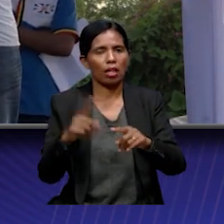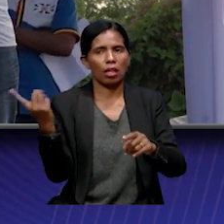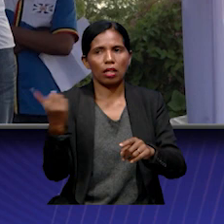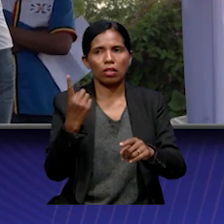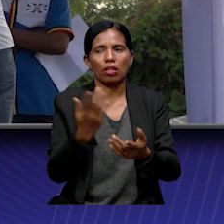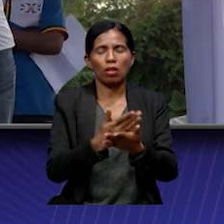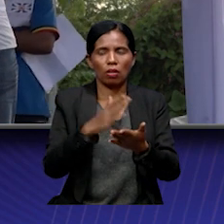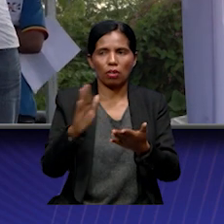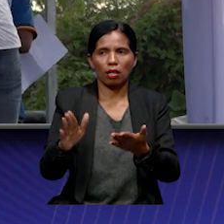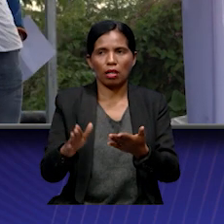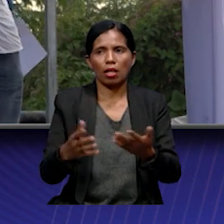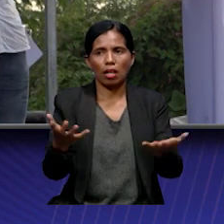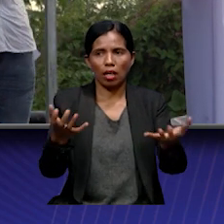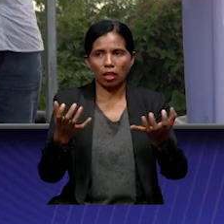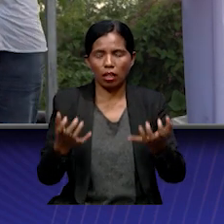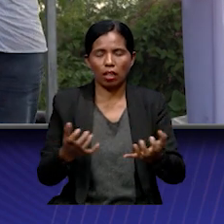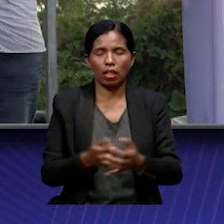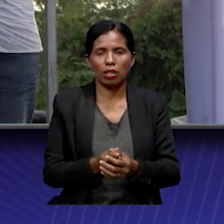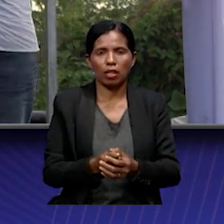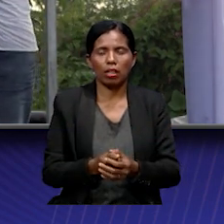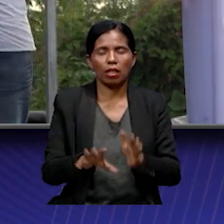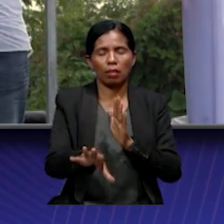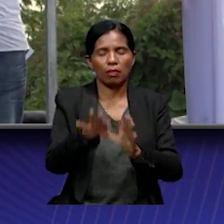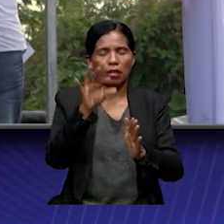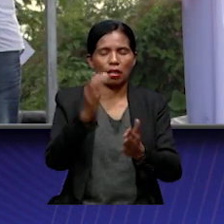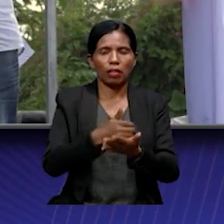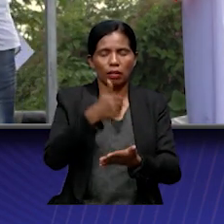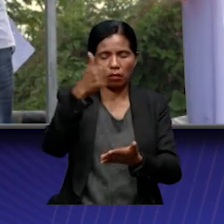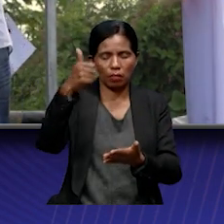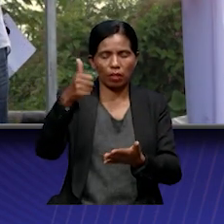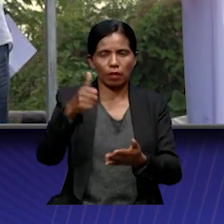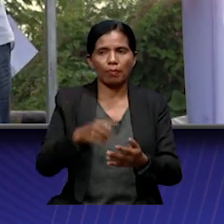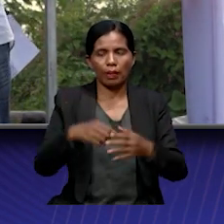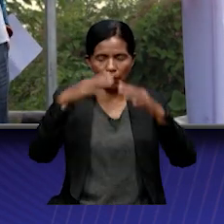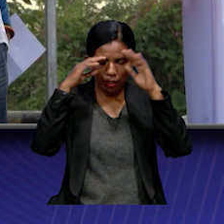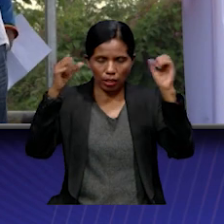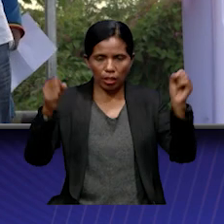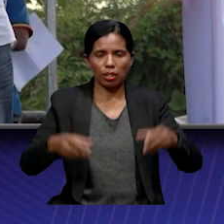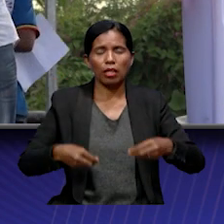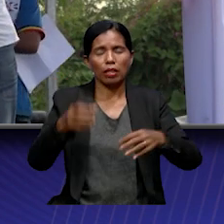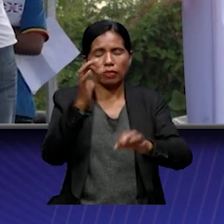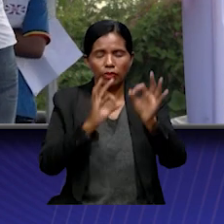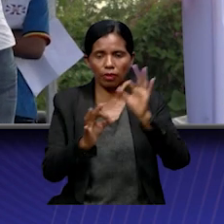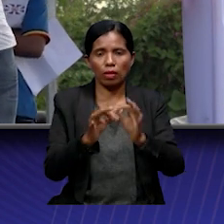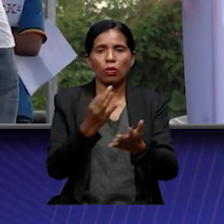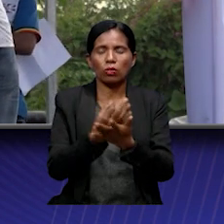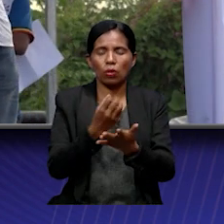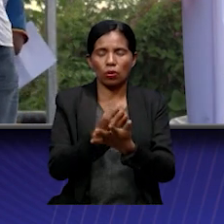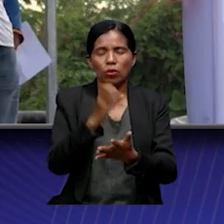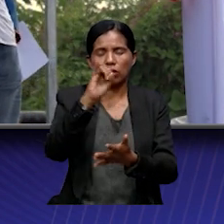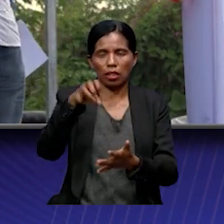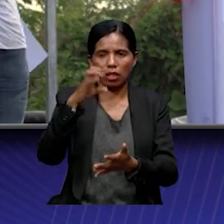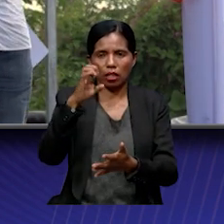sosa produto tamba a cara cor a cara manana eleição presidente da república tenga garante orçamento estado ida